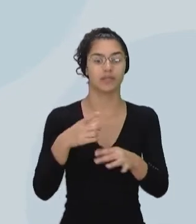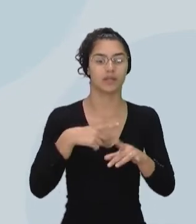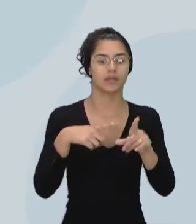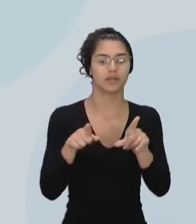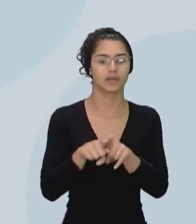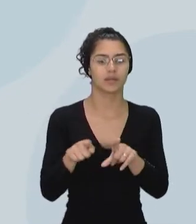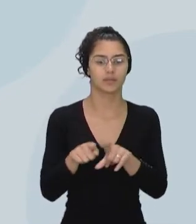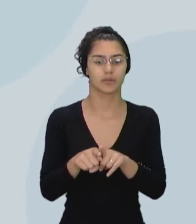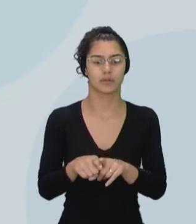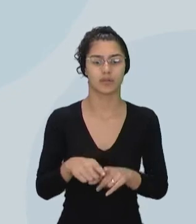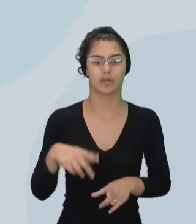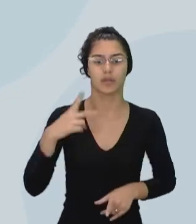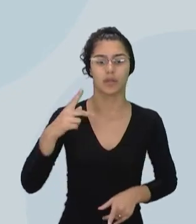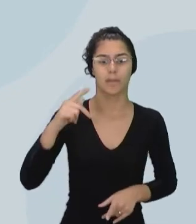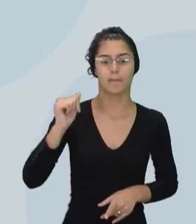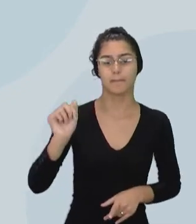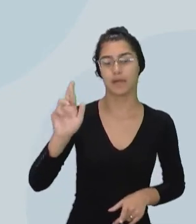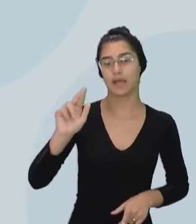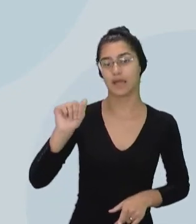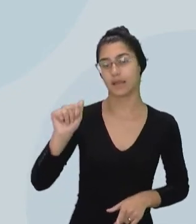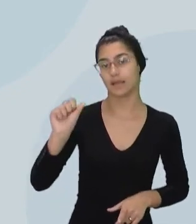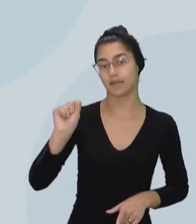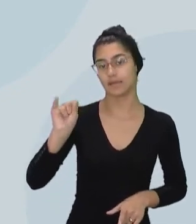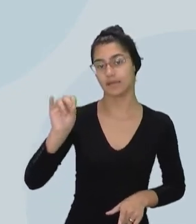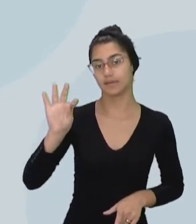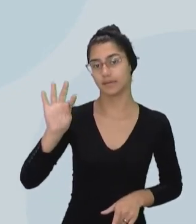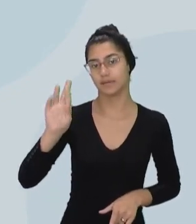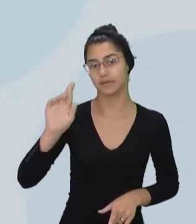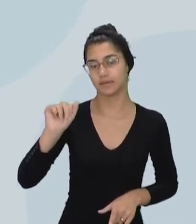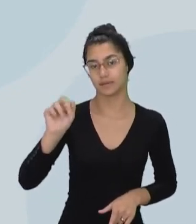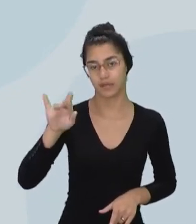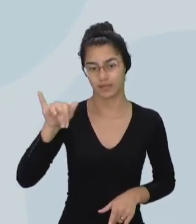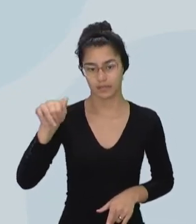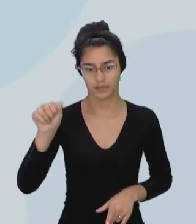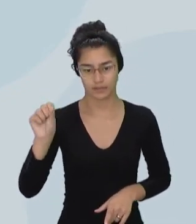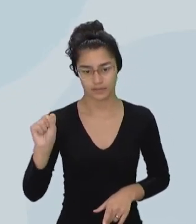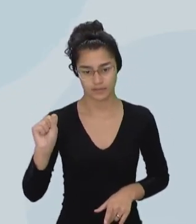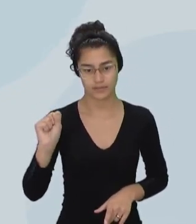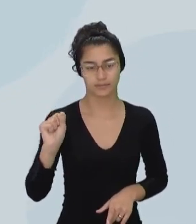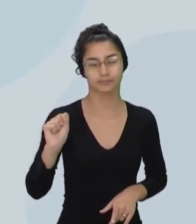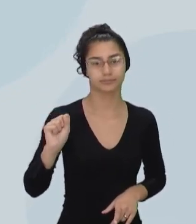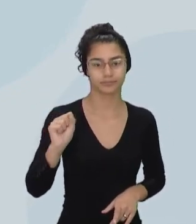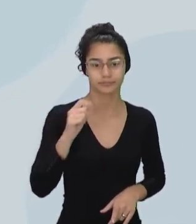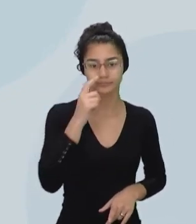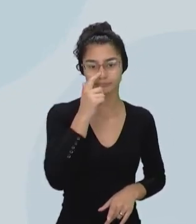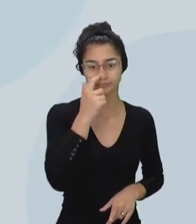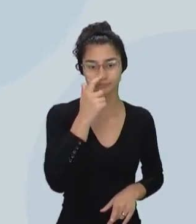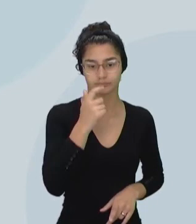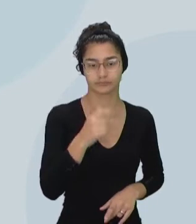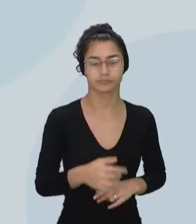questões aqui, olha, parasitárias. Então, os parasitas